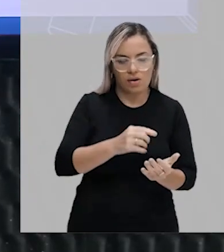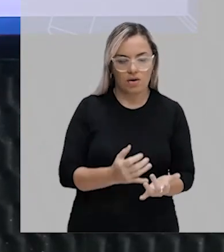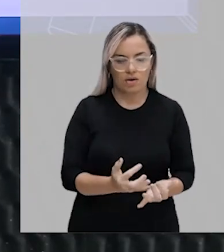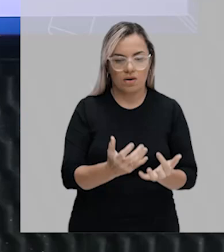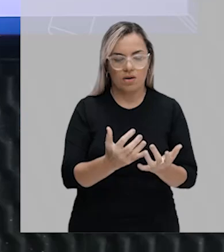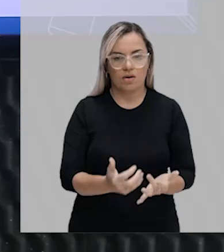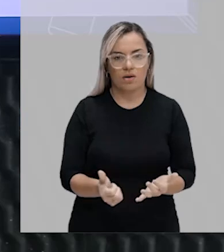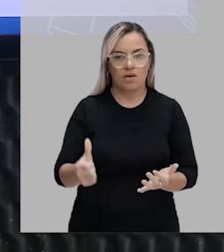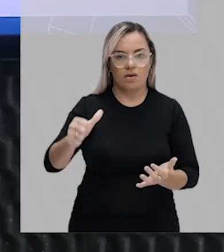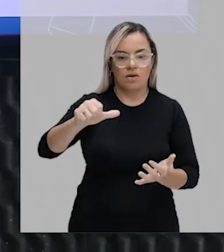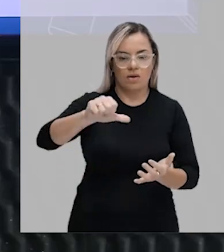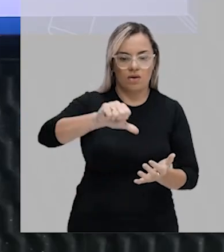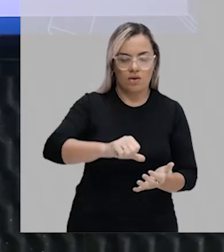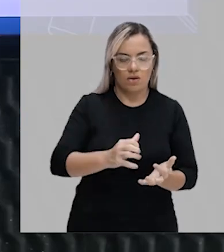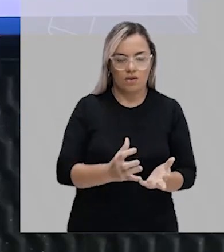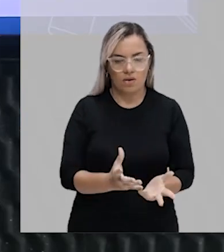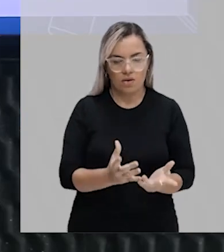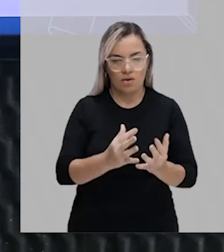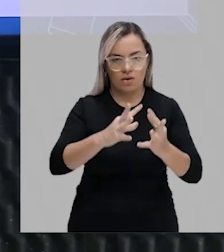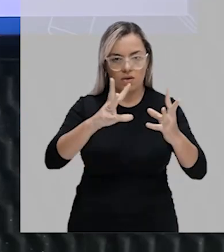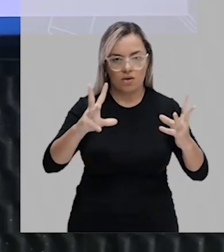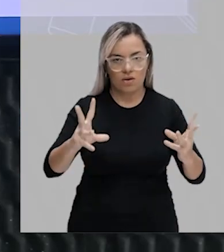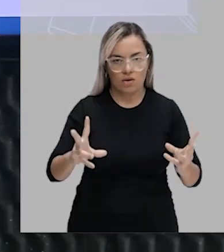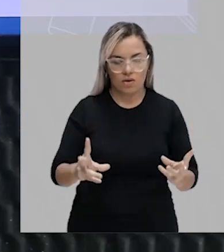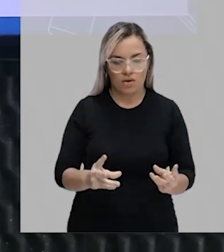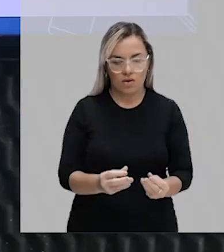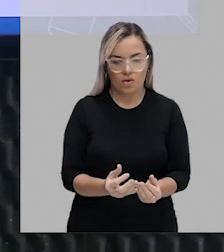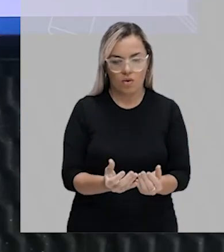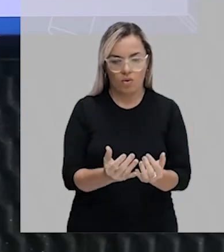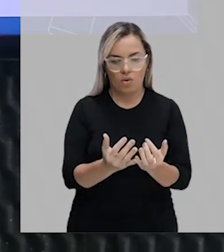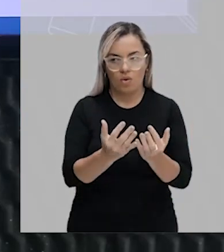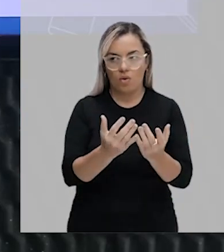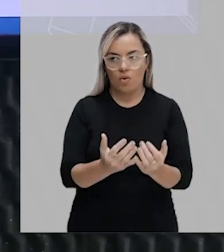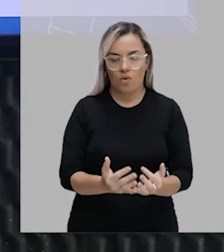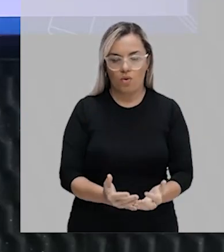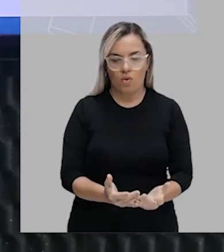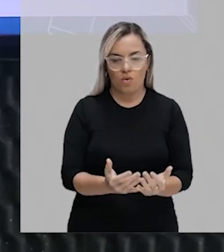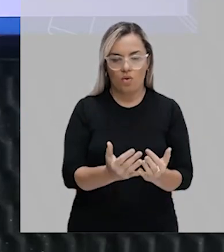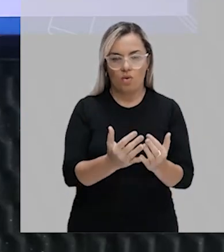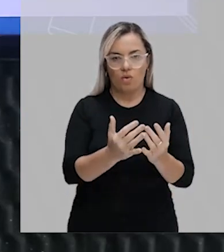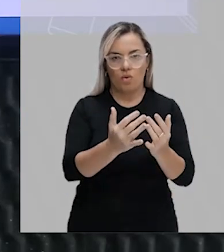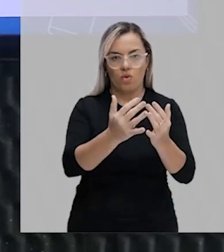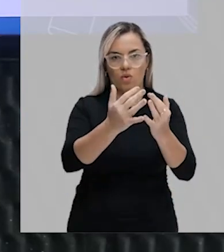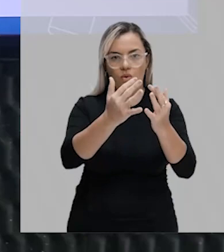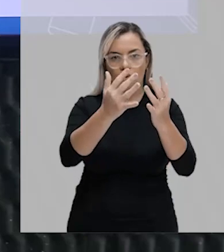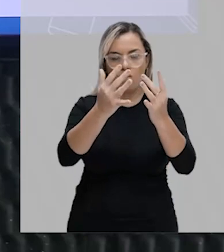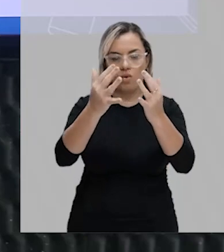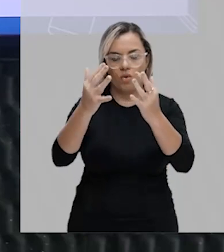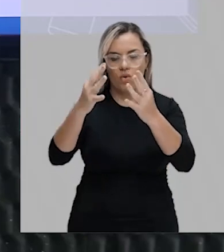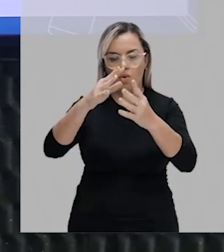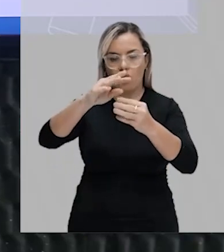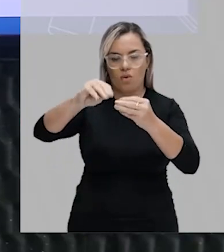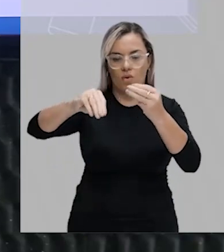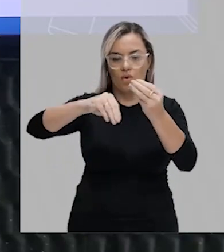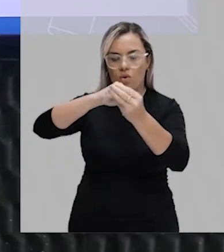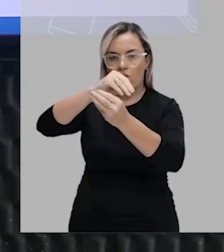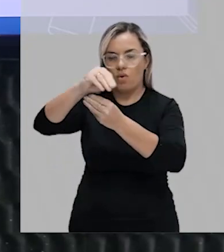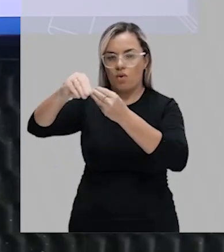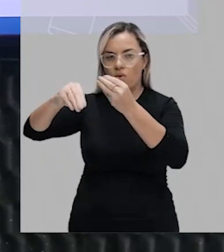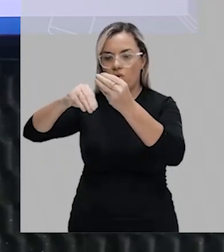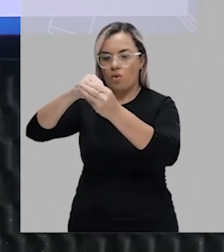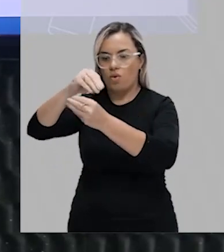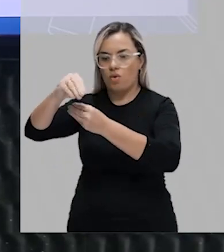Essa água entrava em ebulição, né? Ela fervia. E aqui, ó, o vapor da água se misturava com essa mistura gasosa